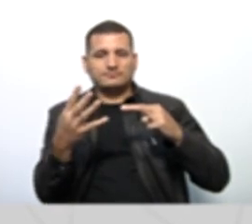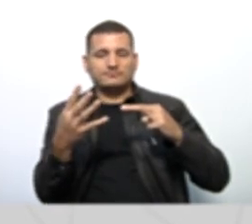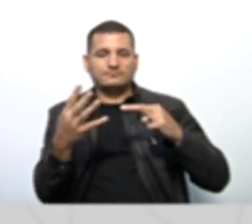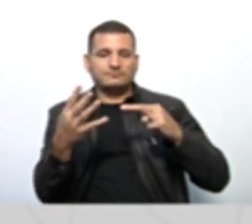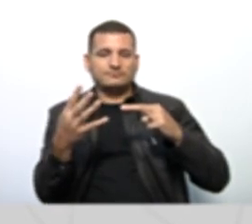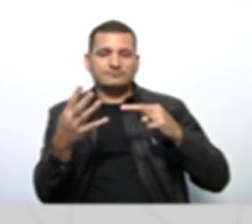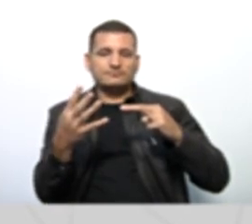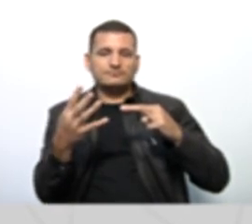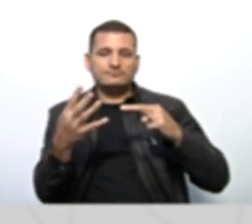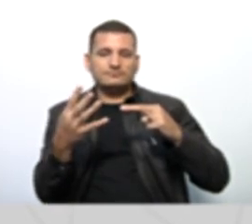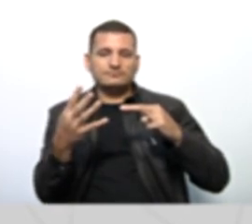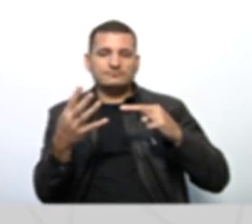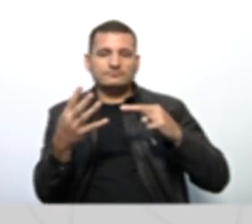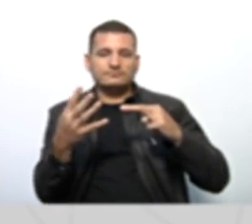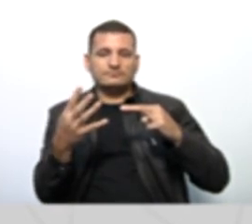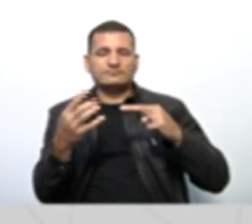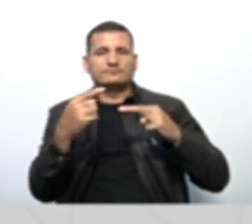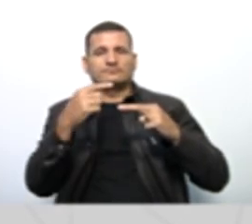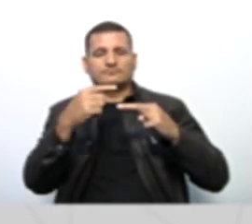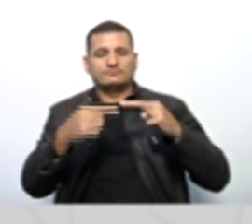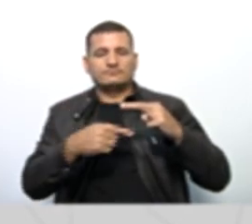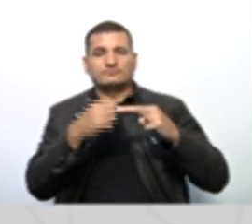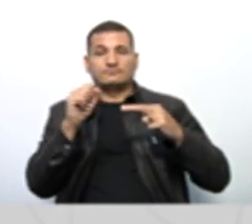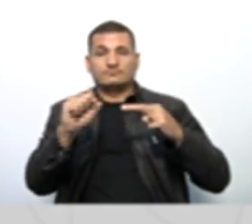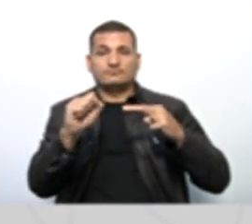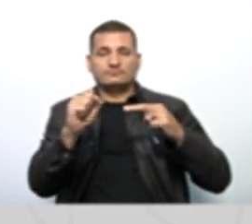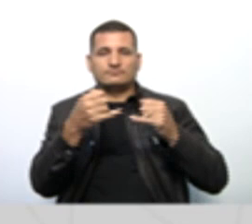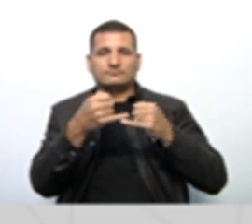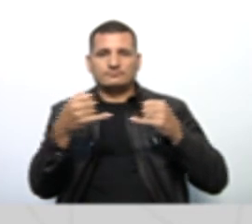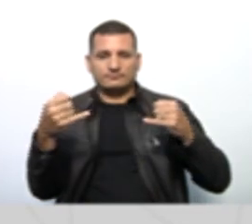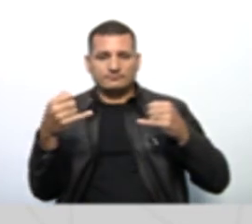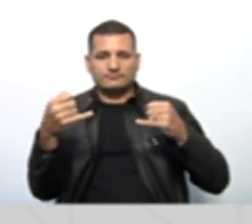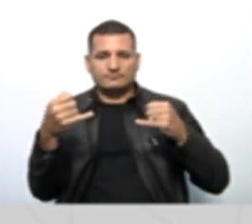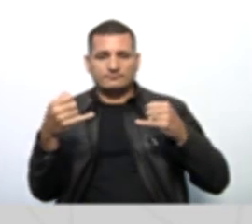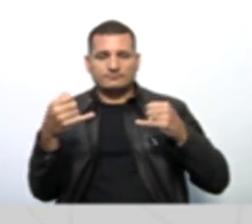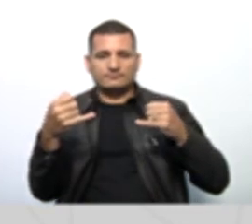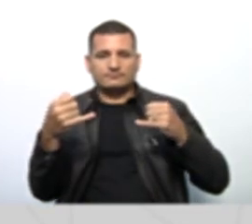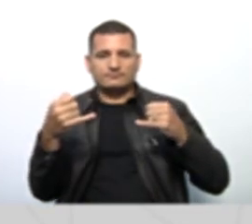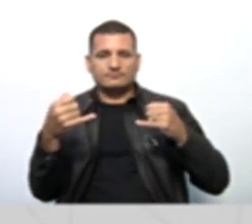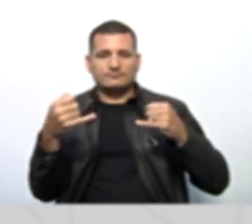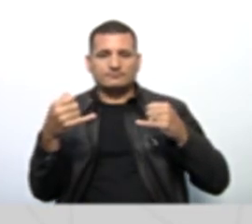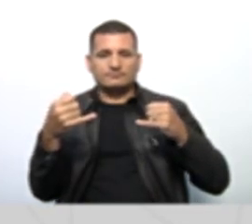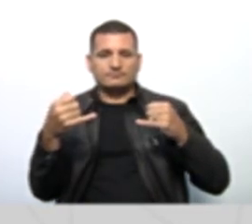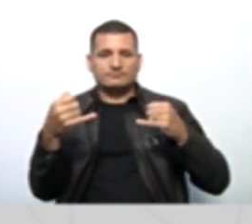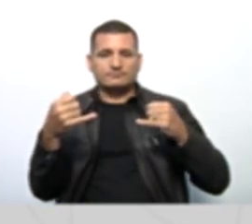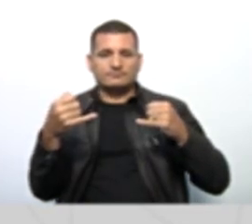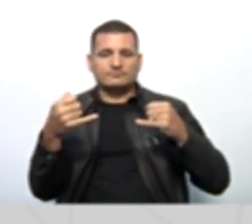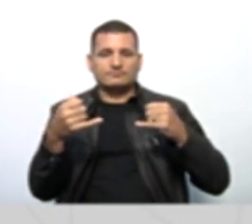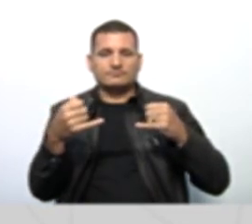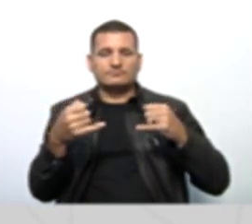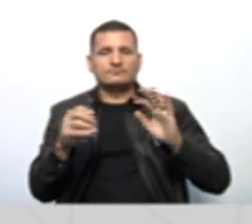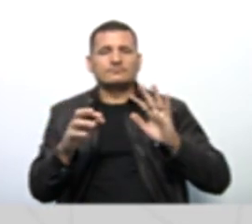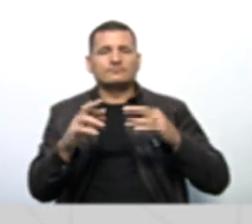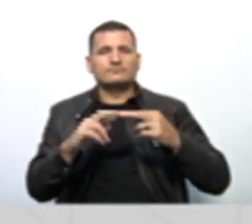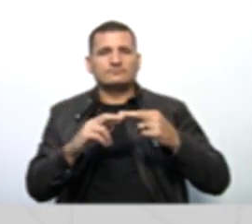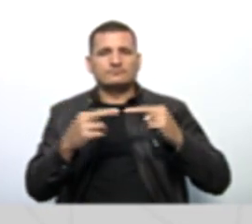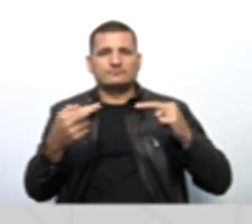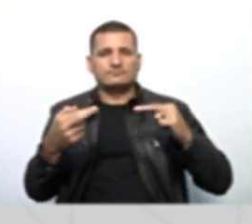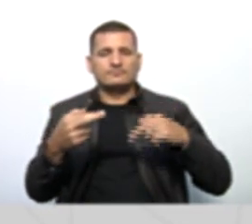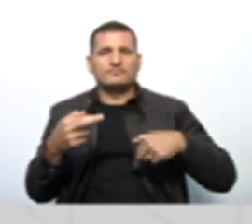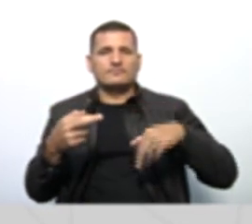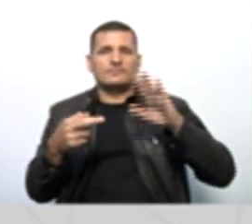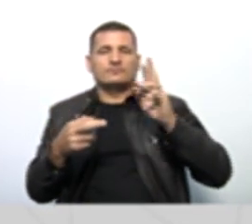dando um total de oito filhos aqui pessoa certa o cabo mais utilizado pessoal na